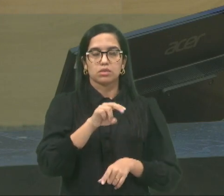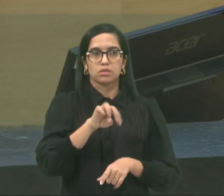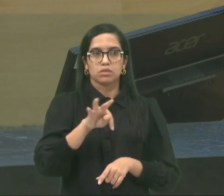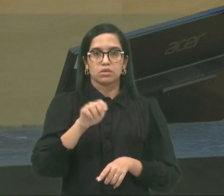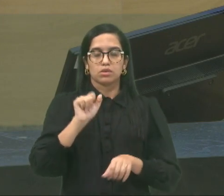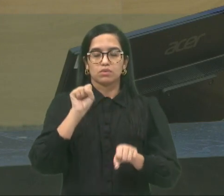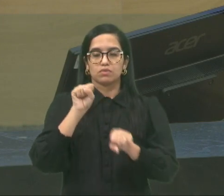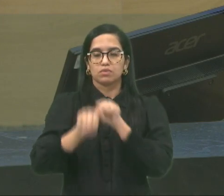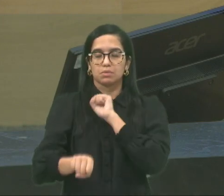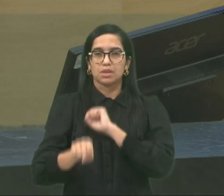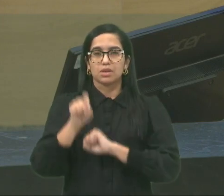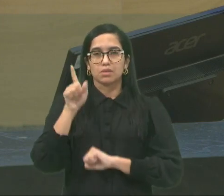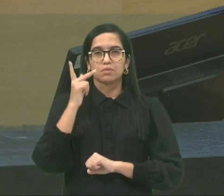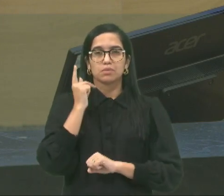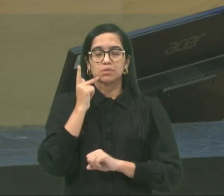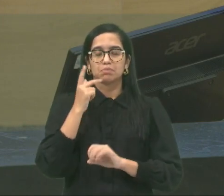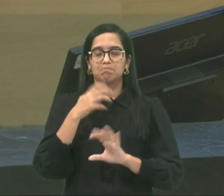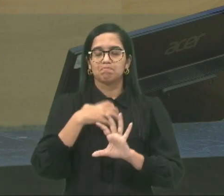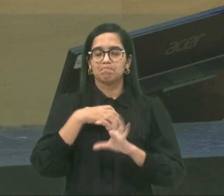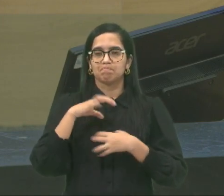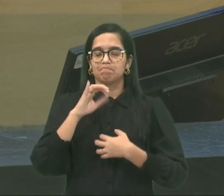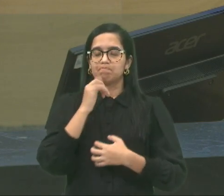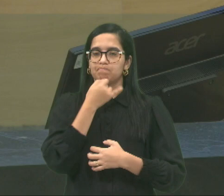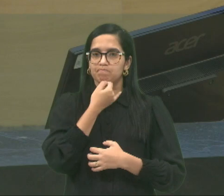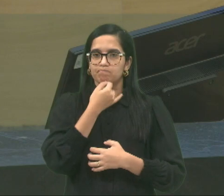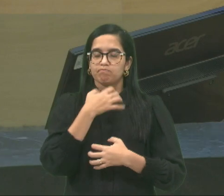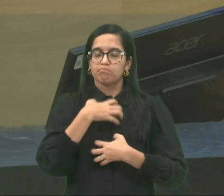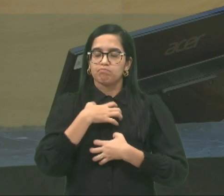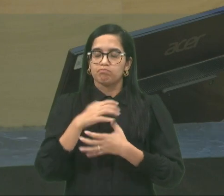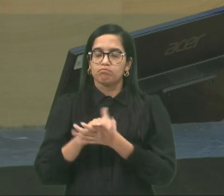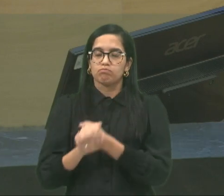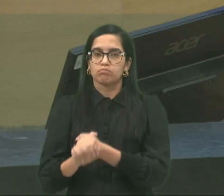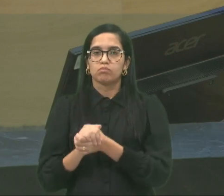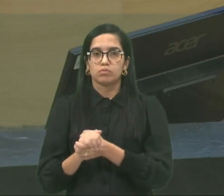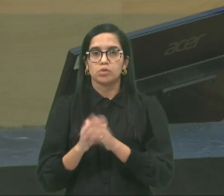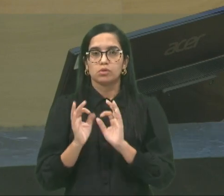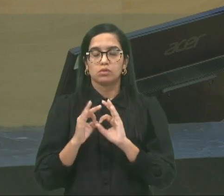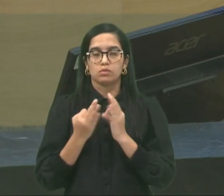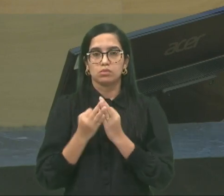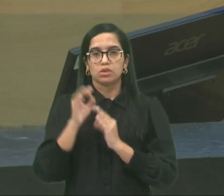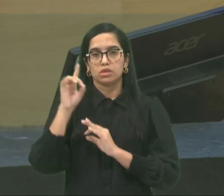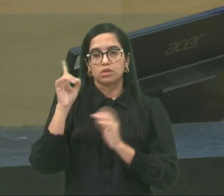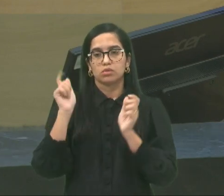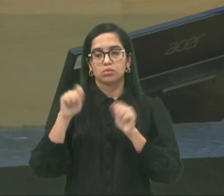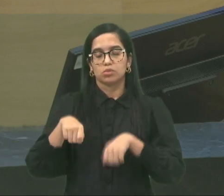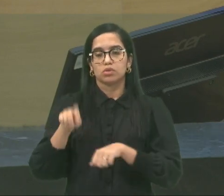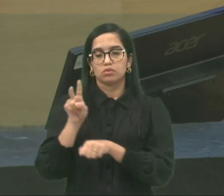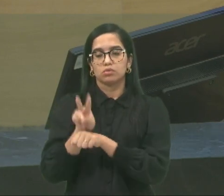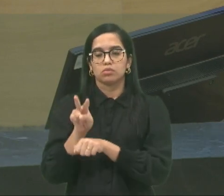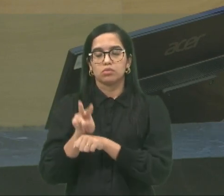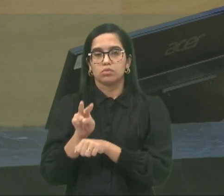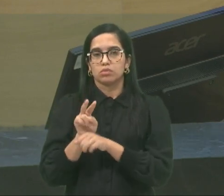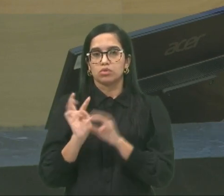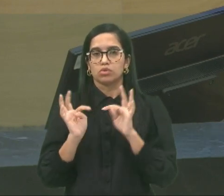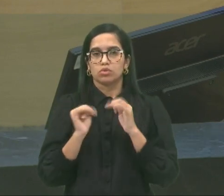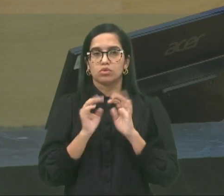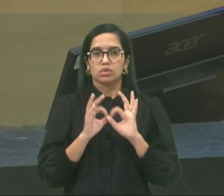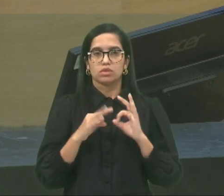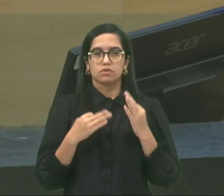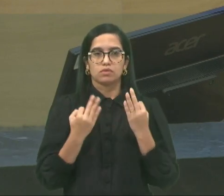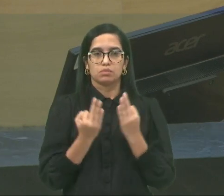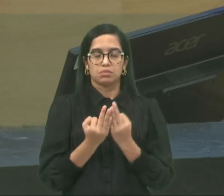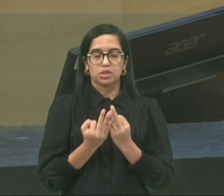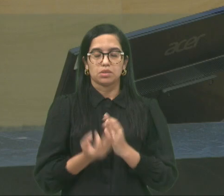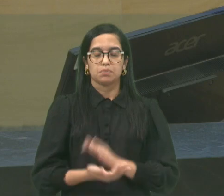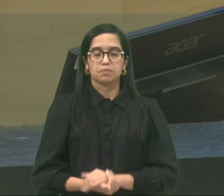assassinada. Então, os meus sinceros votos de pesar e que Deus possa confortar toda a família enlutada